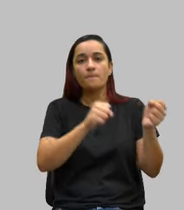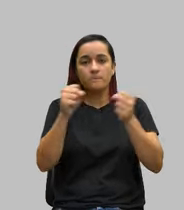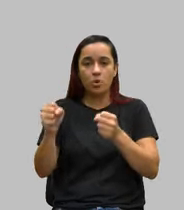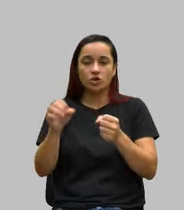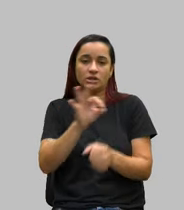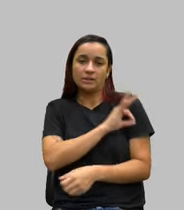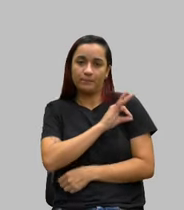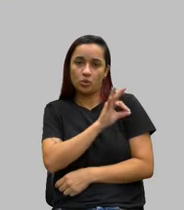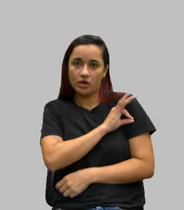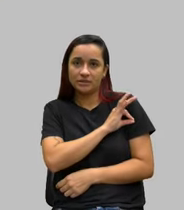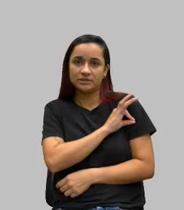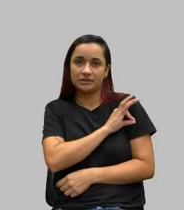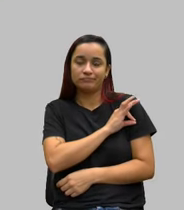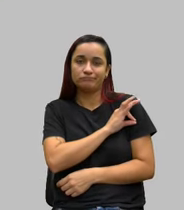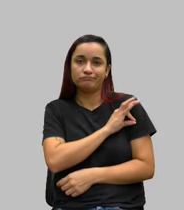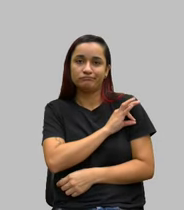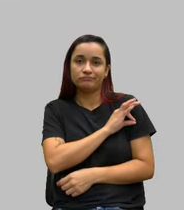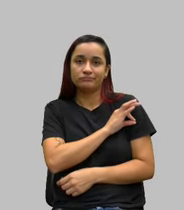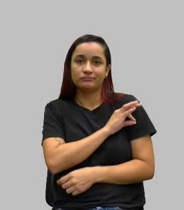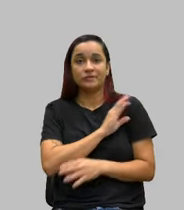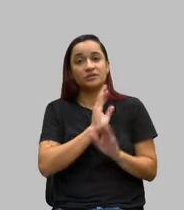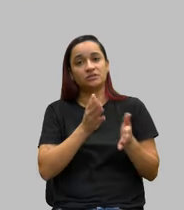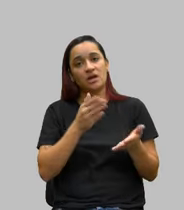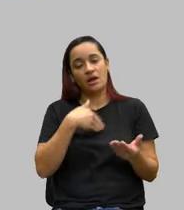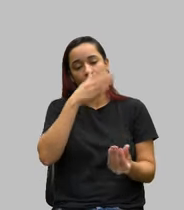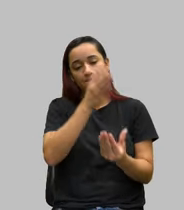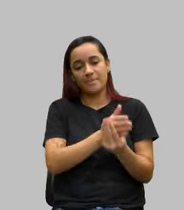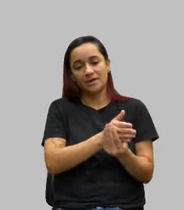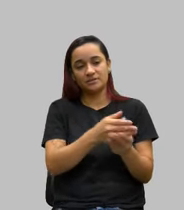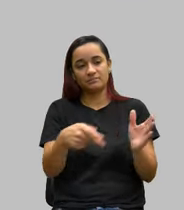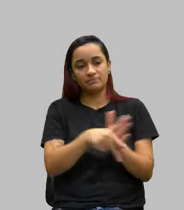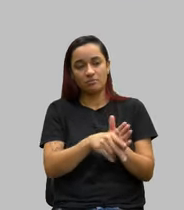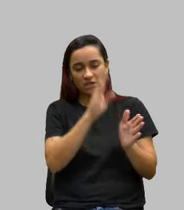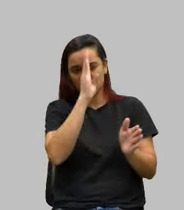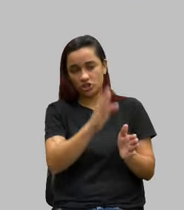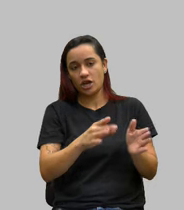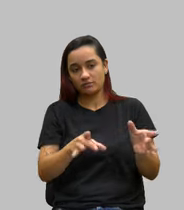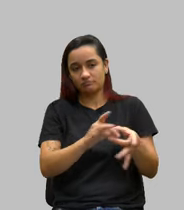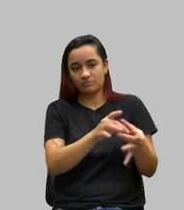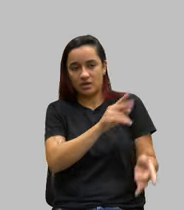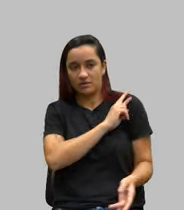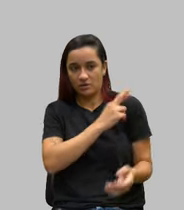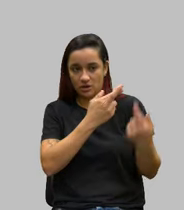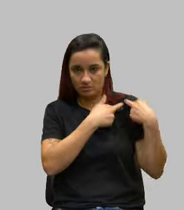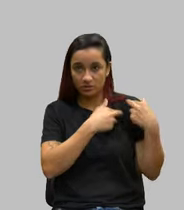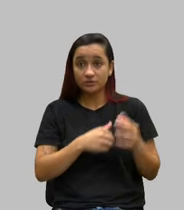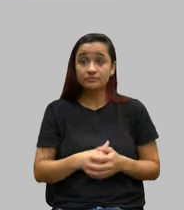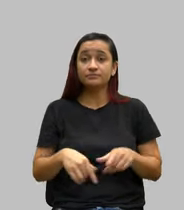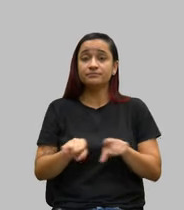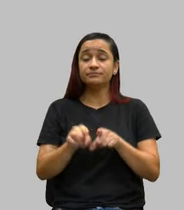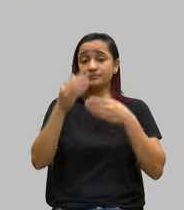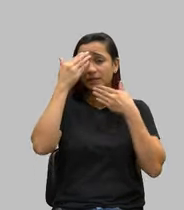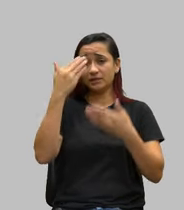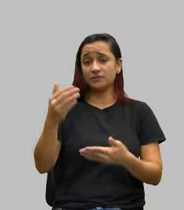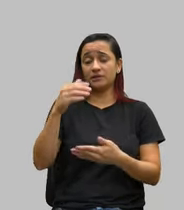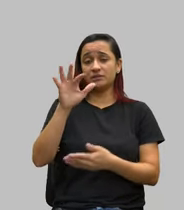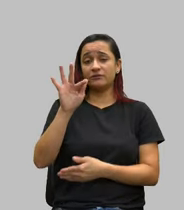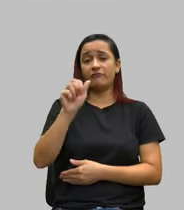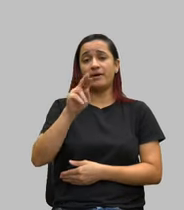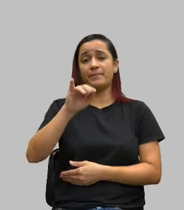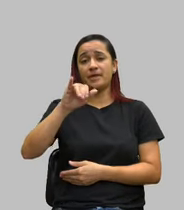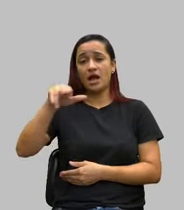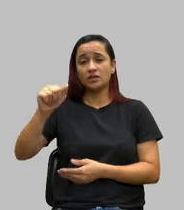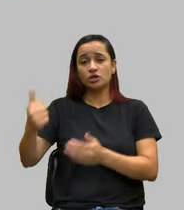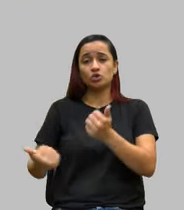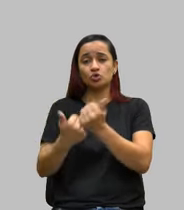né já que a a pasta é operada pela senhora diretamente agradecemos a Fabiana Alessandra Rodrigues Oliveira subsecretária